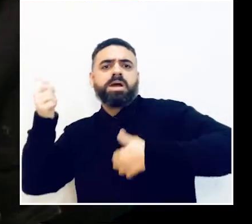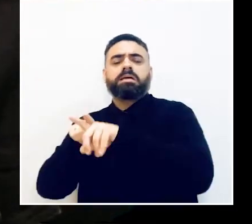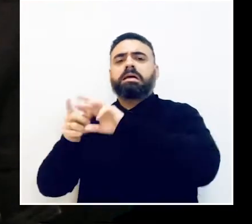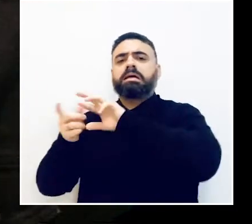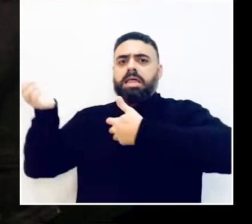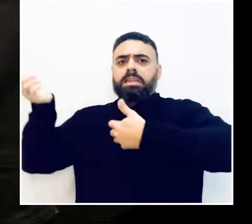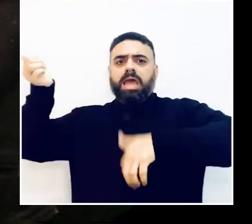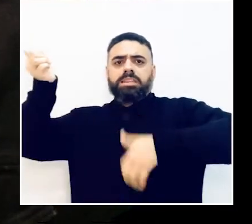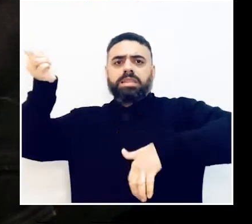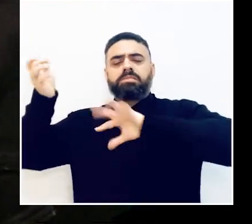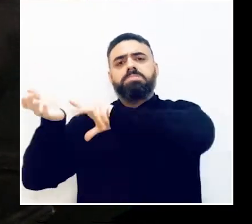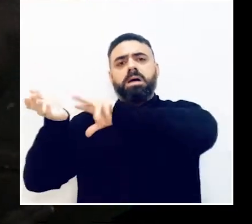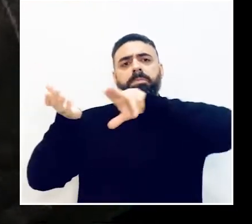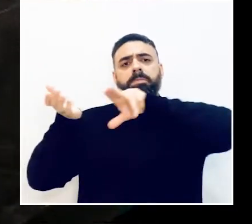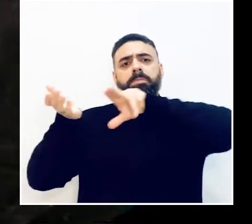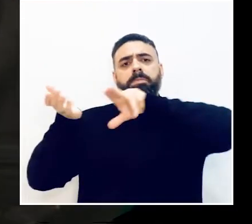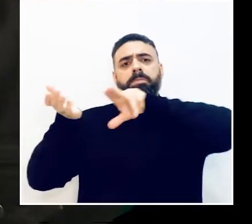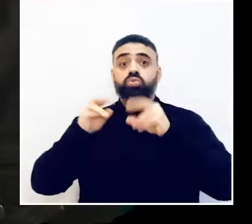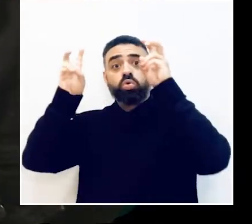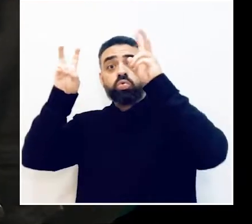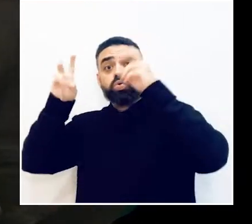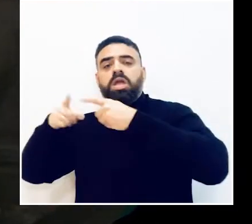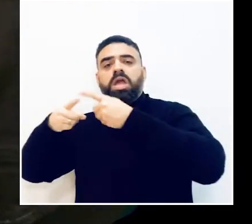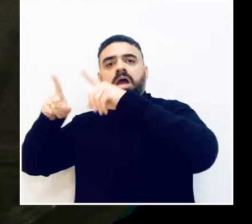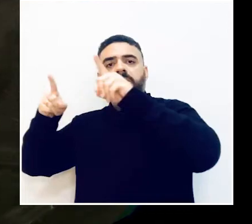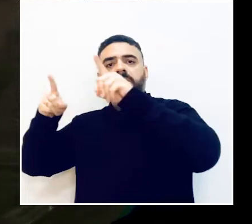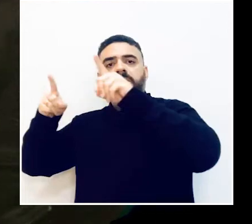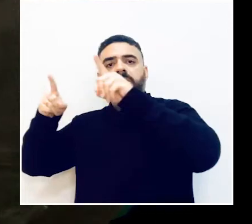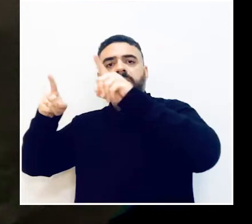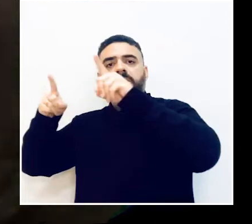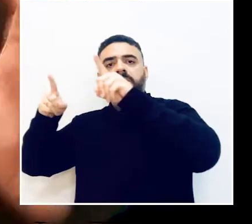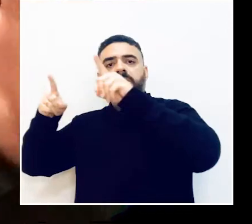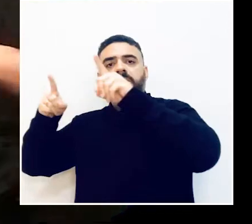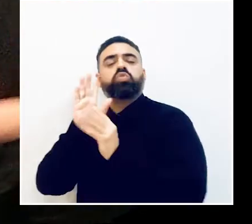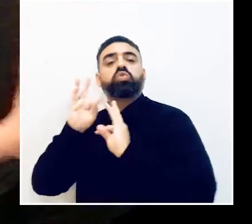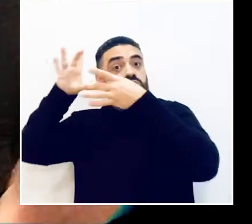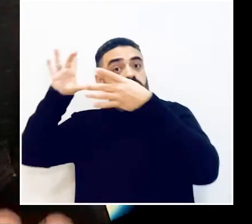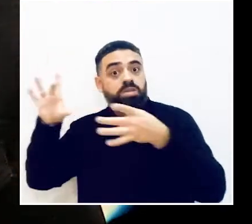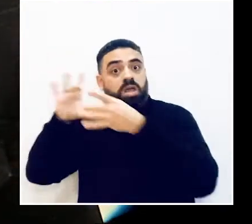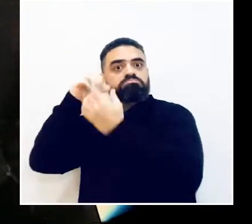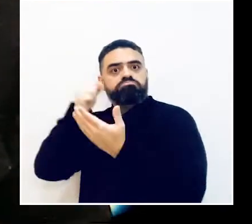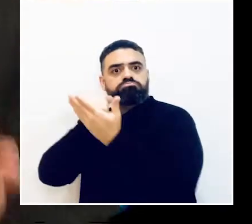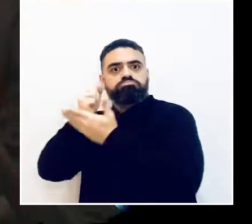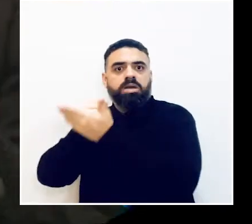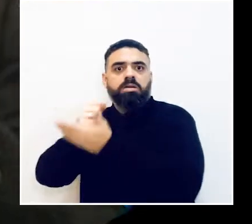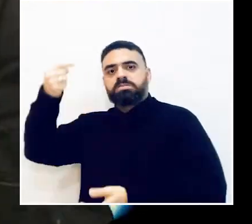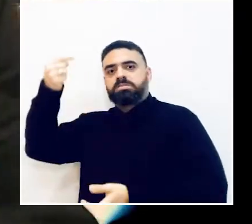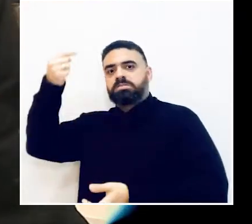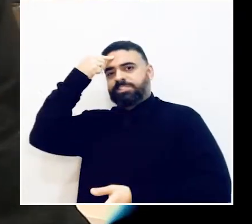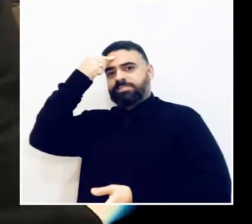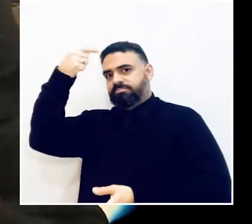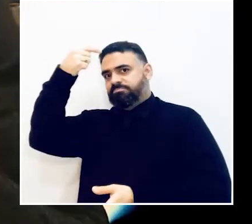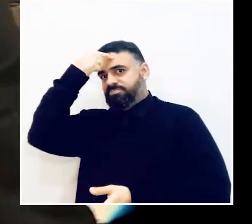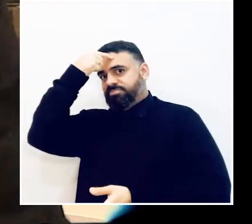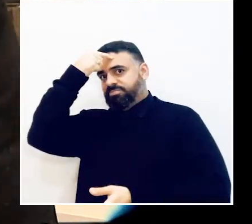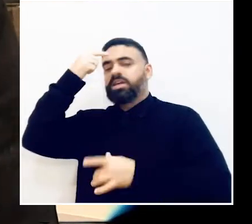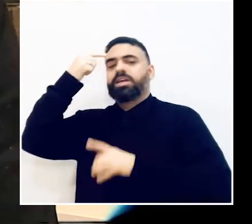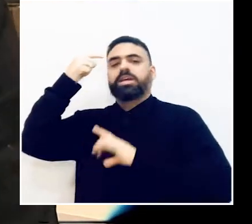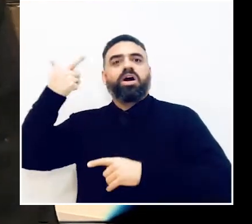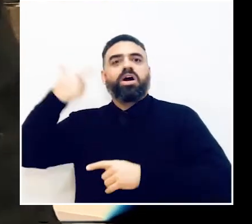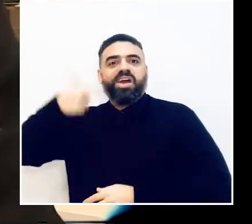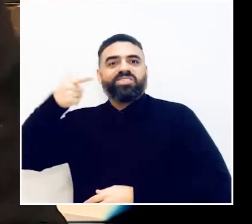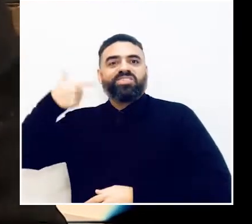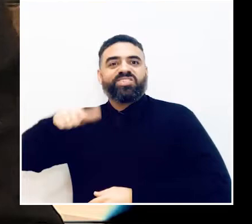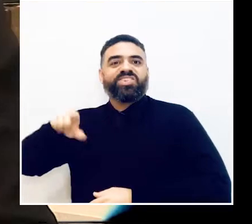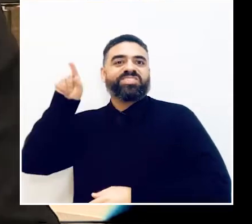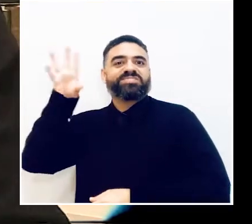como tocar um instrumento, qual é a proposta da música, os temas que a música possui, está bem